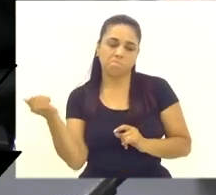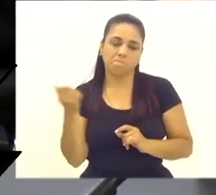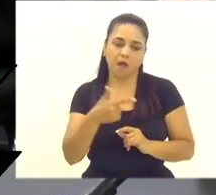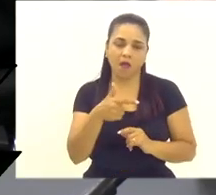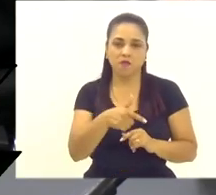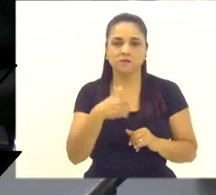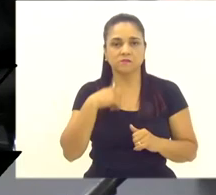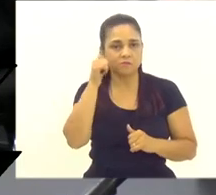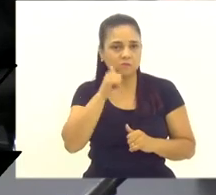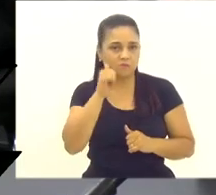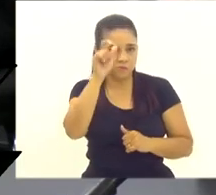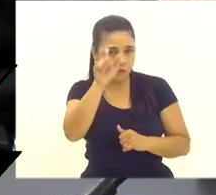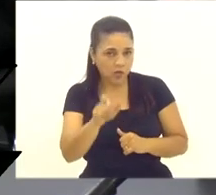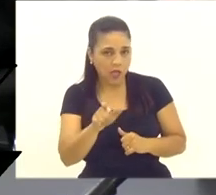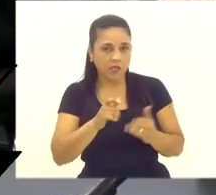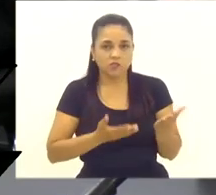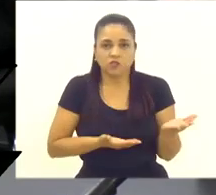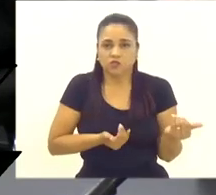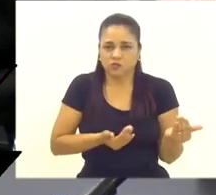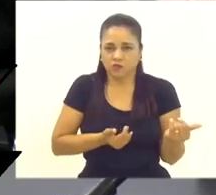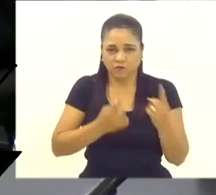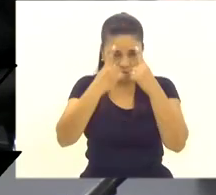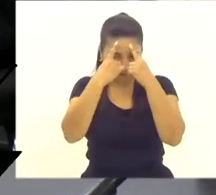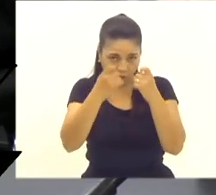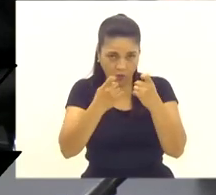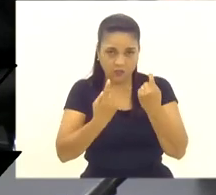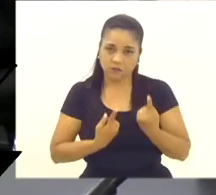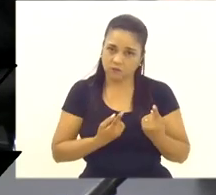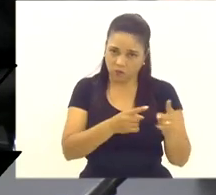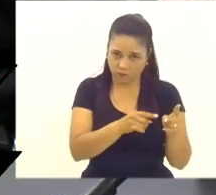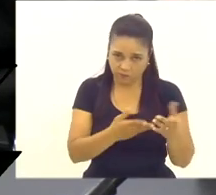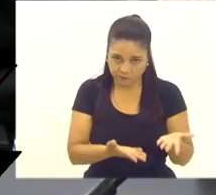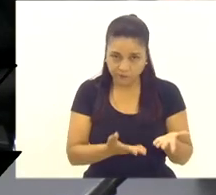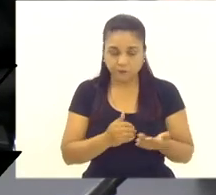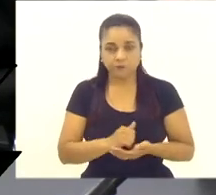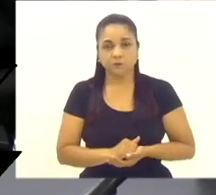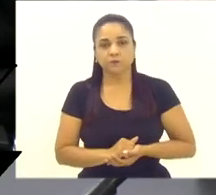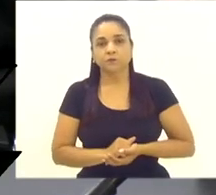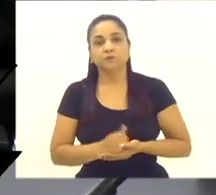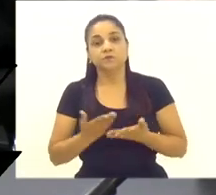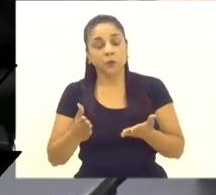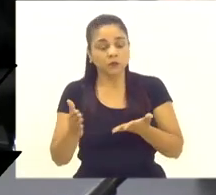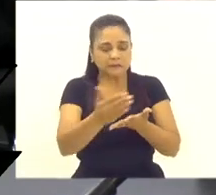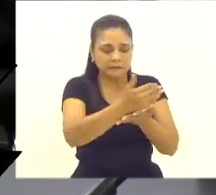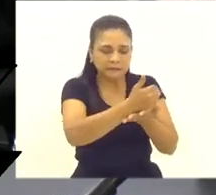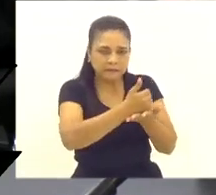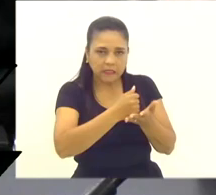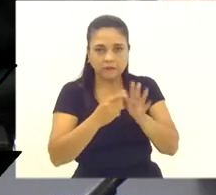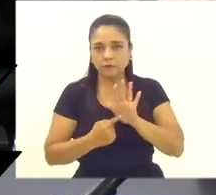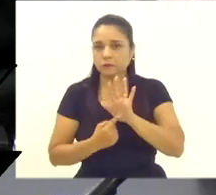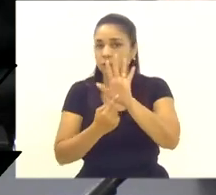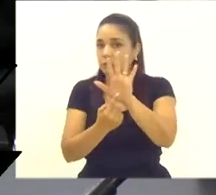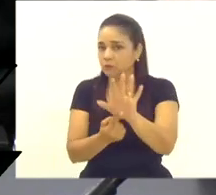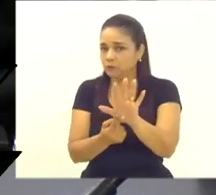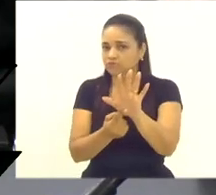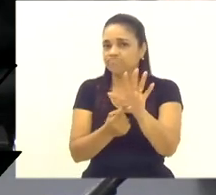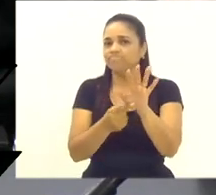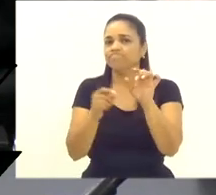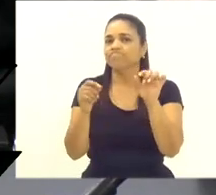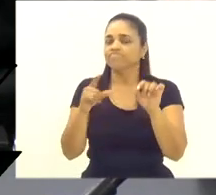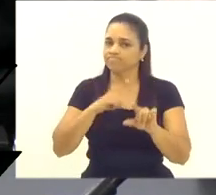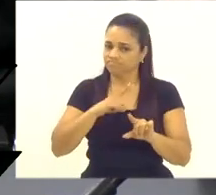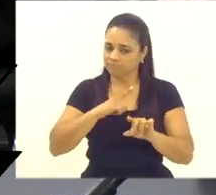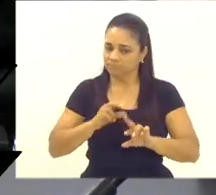as mulheres mais jovens mas eu trazer um pouco esse esses dados para mostrar que realmente existe uma